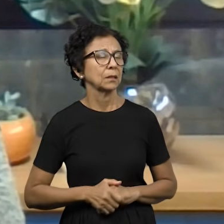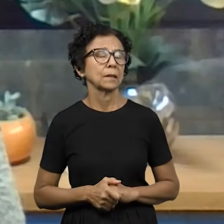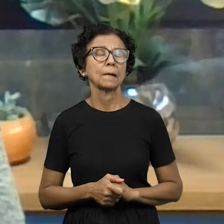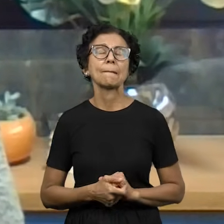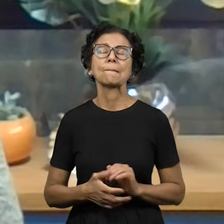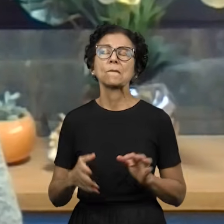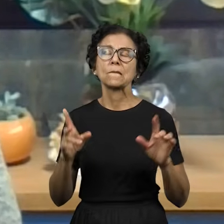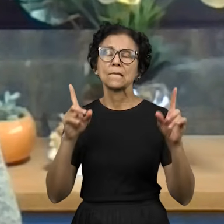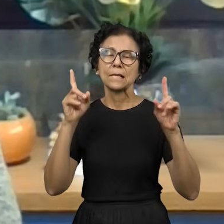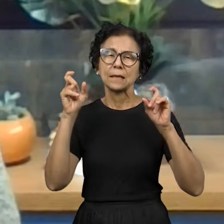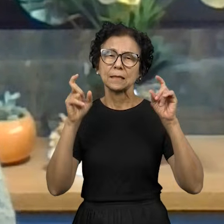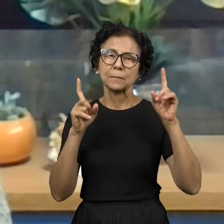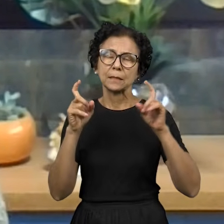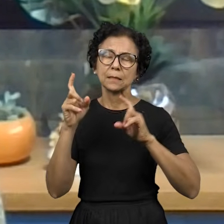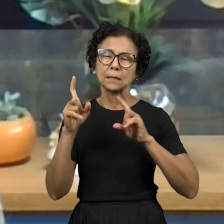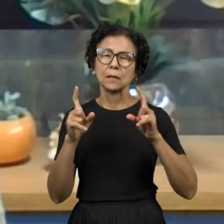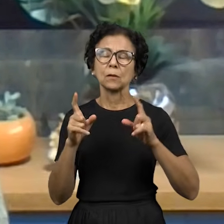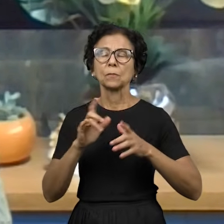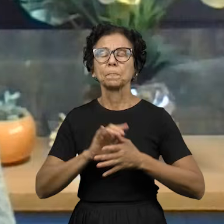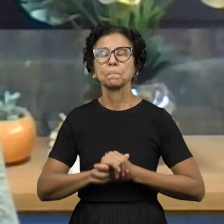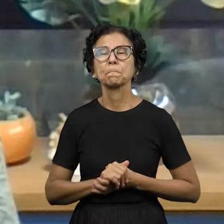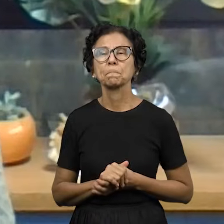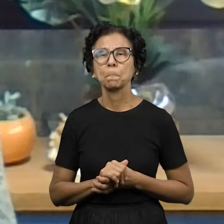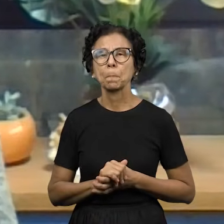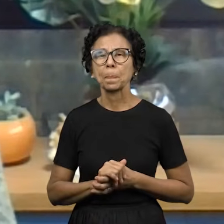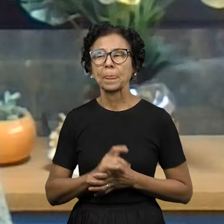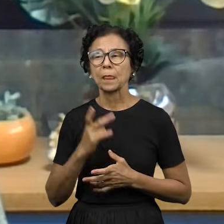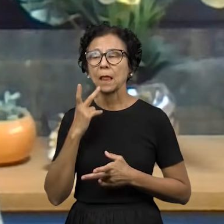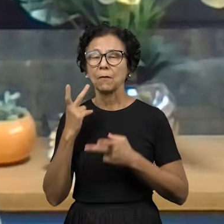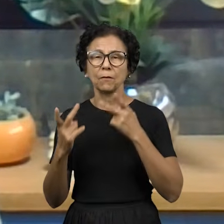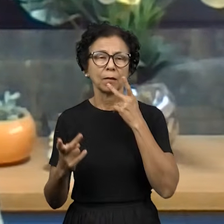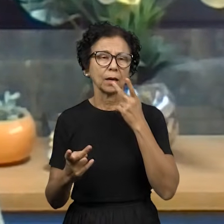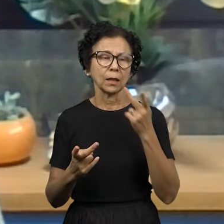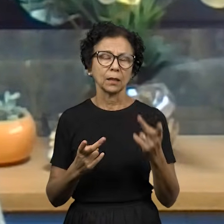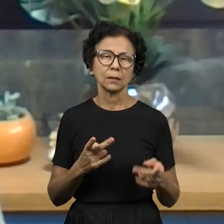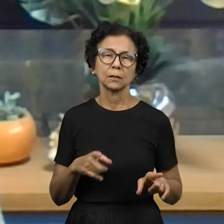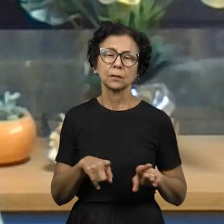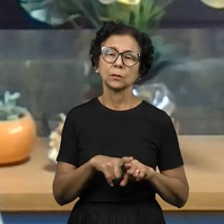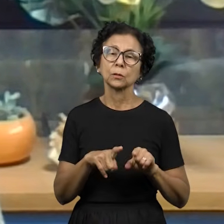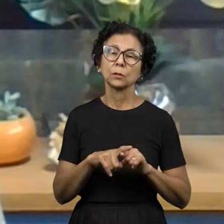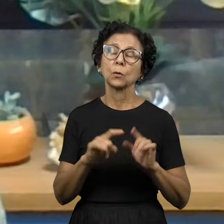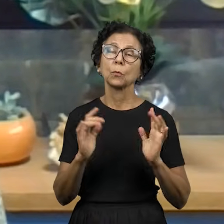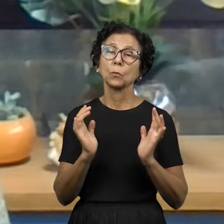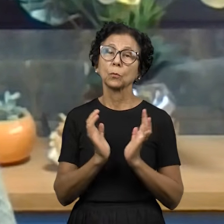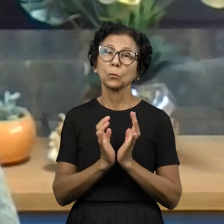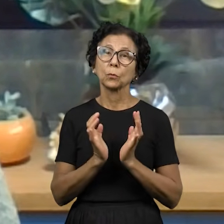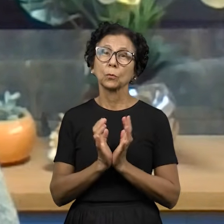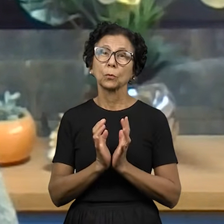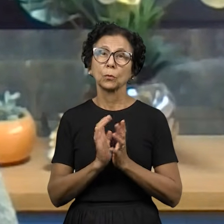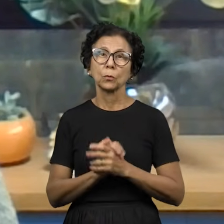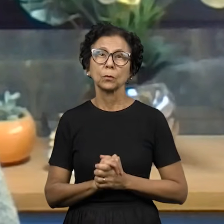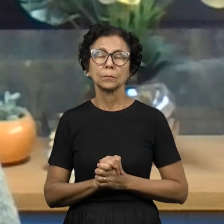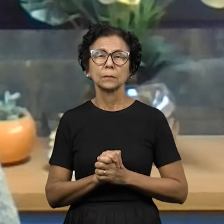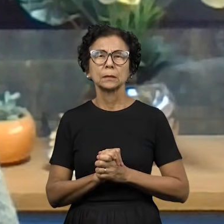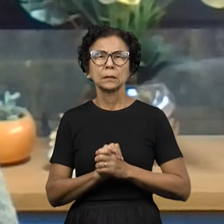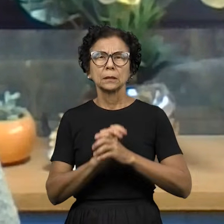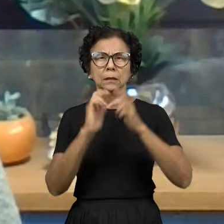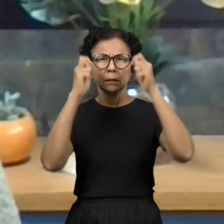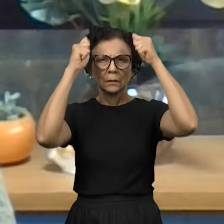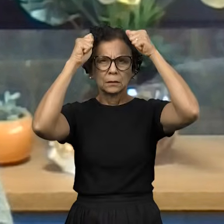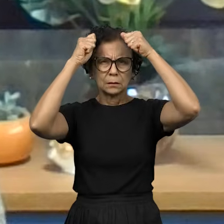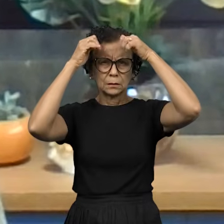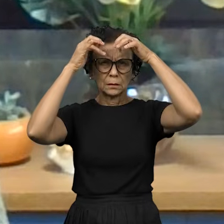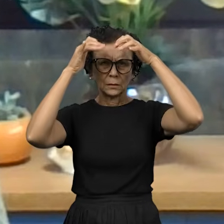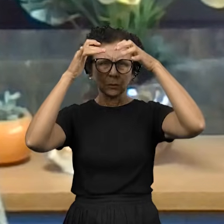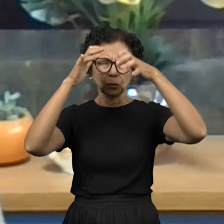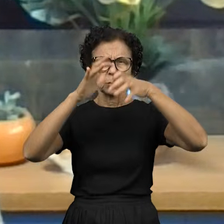na linguagem expressiva. Existe um grupo chamado também de transtorno da linguagem pragmática, que